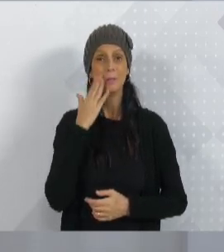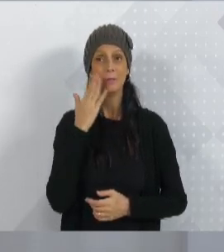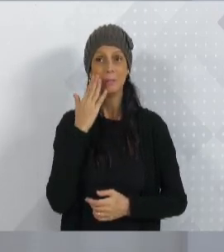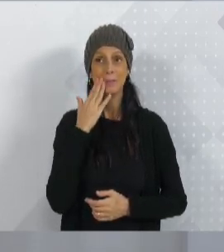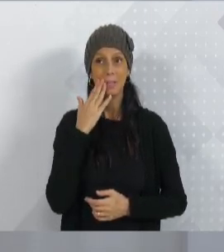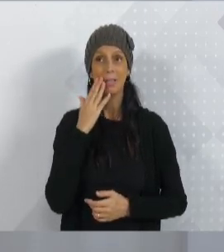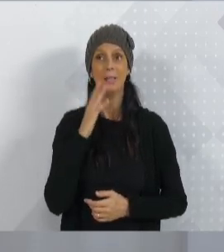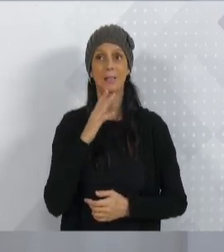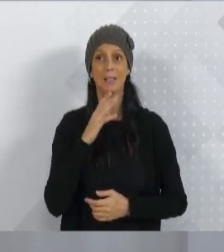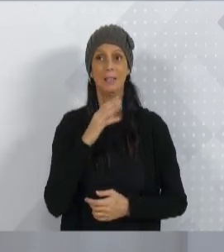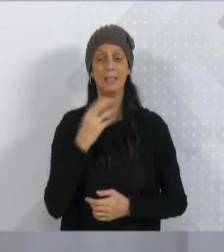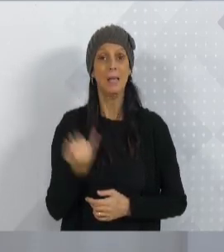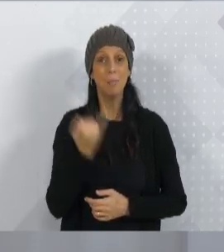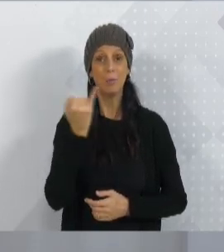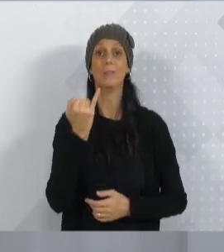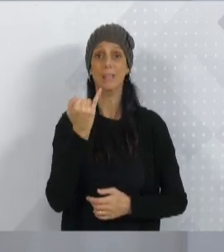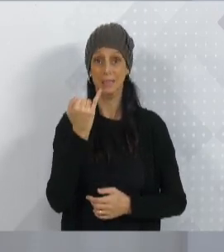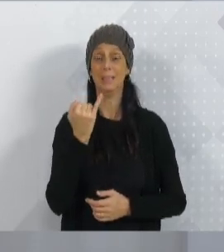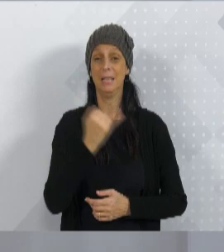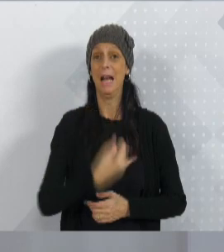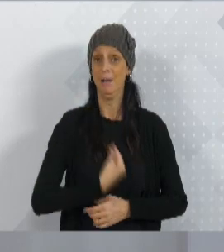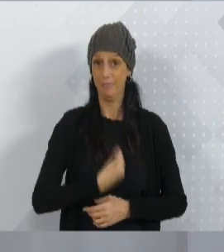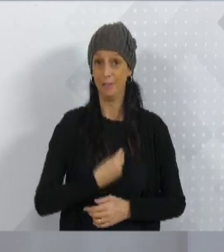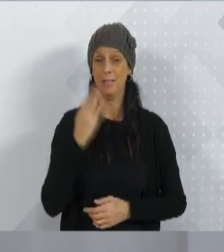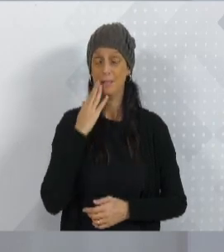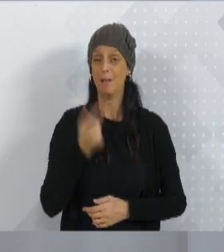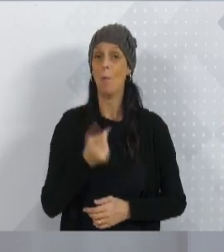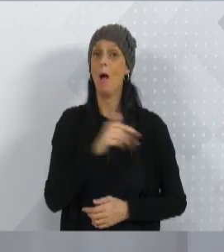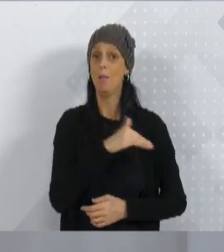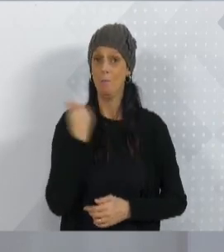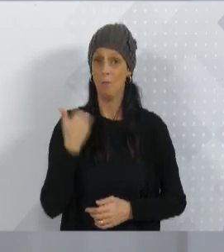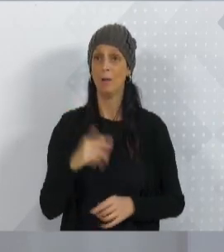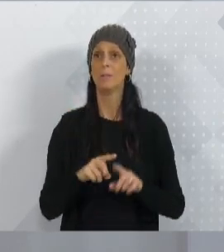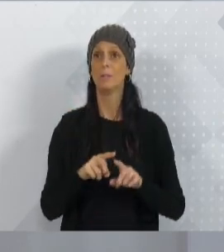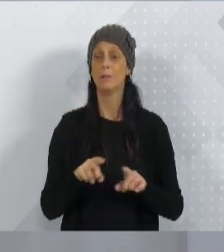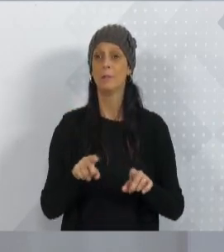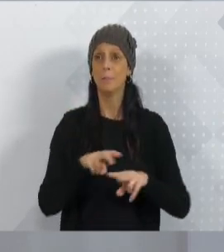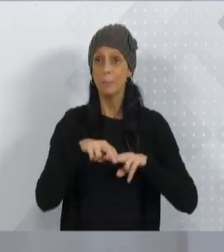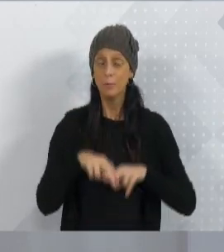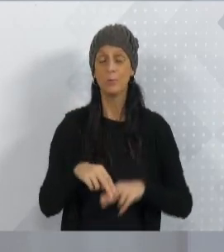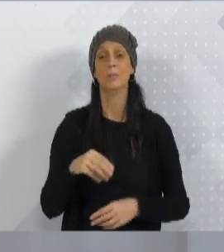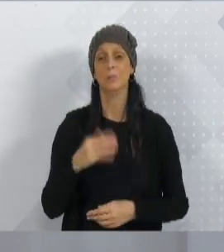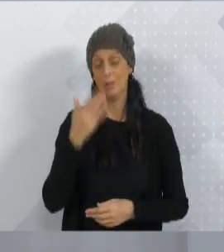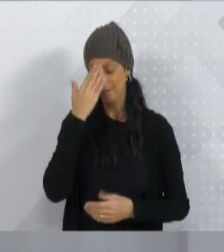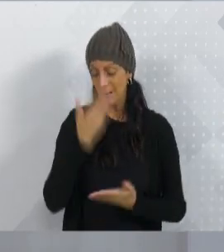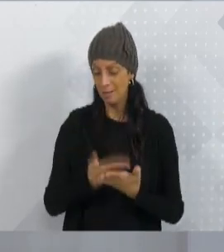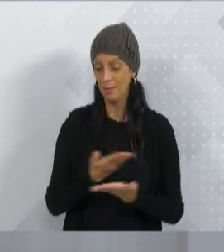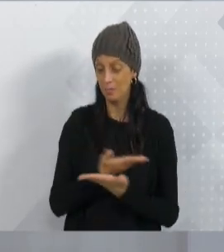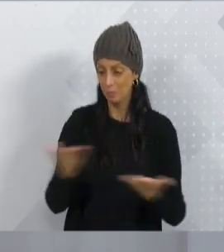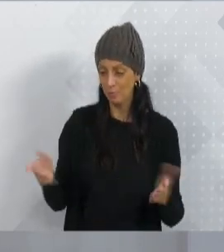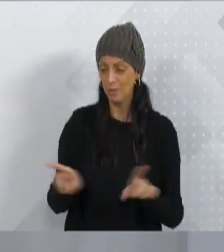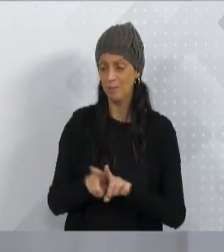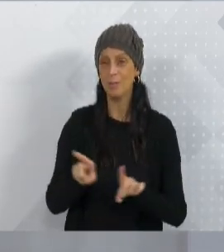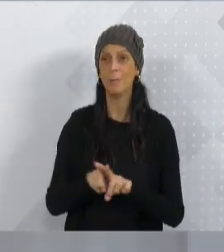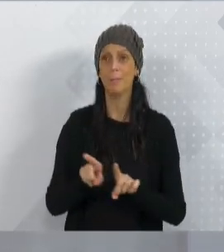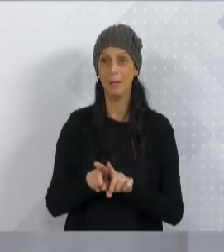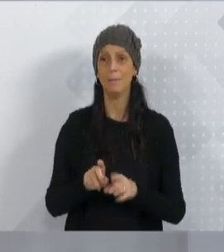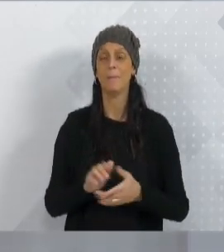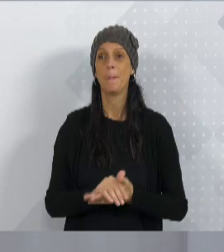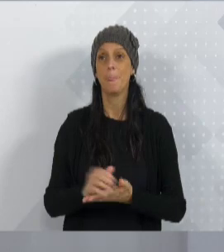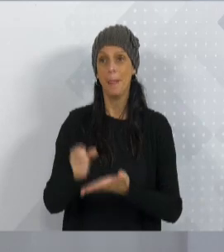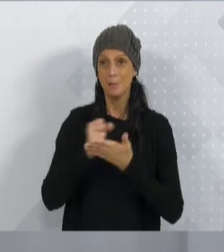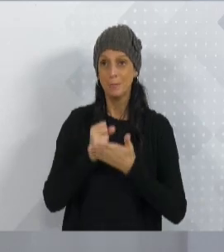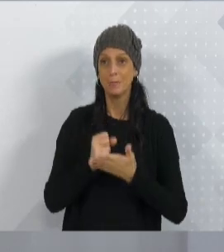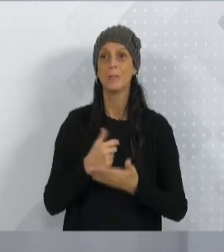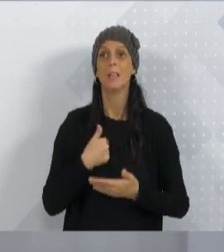tempo e cada segundo vale e agradeço a cada um dos Senhores o tempo dispensado esse discurso foi feito do fundo do coração para